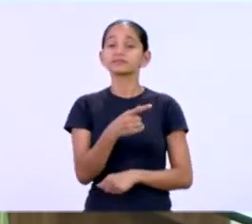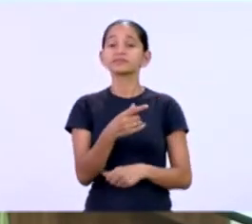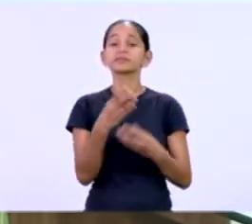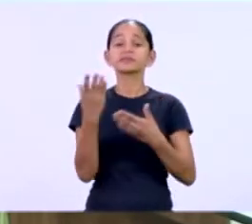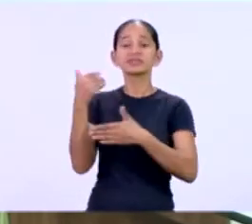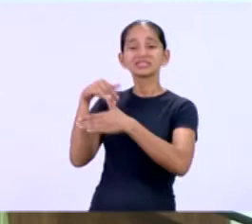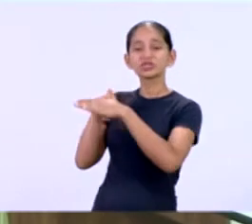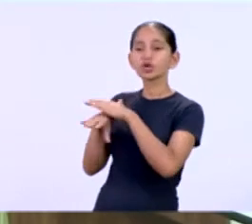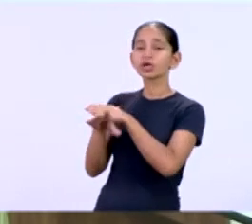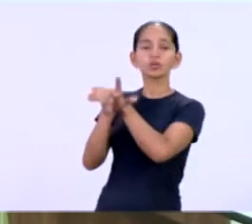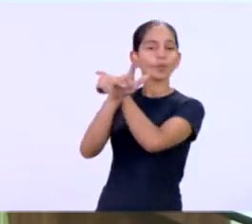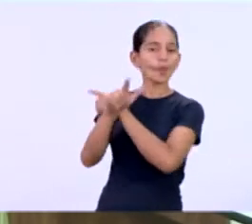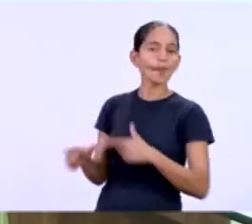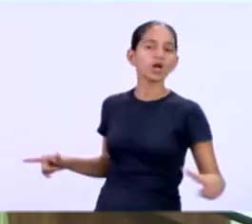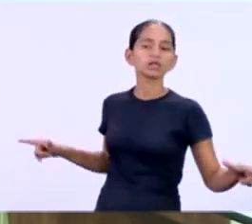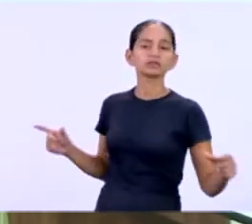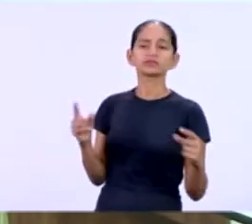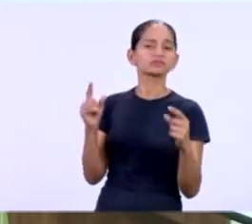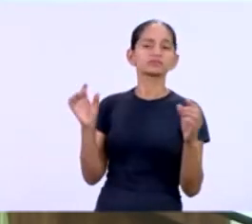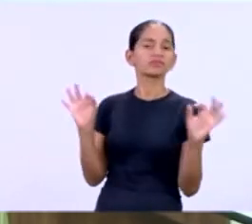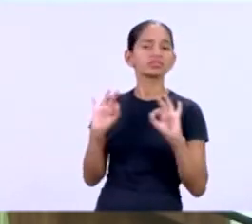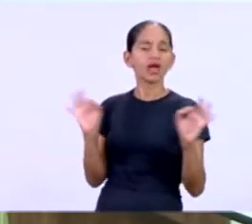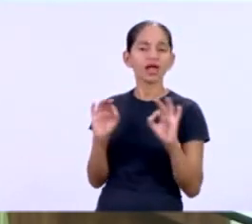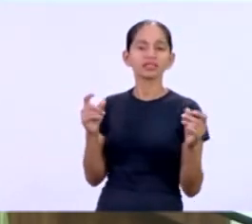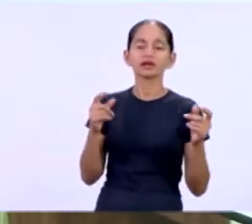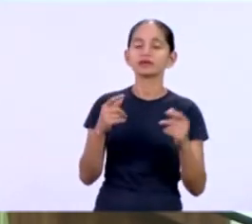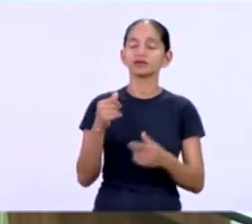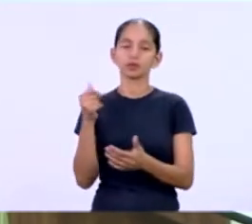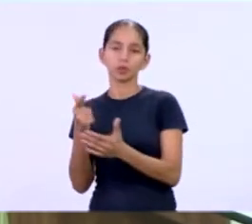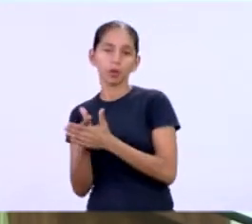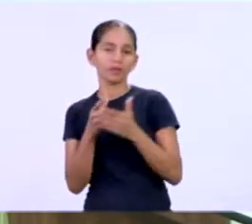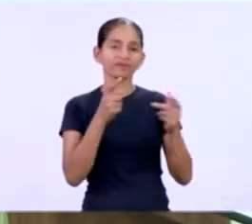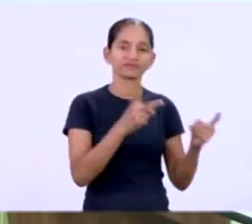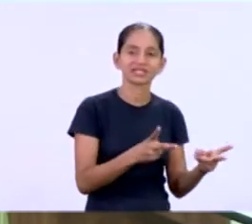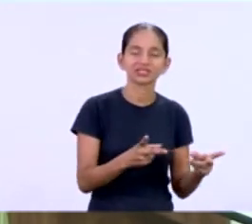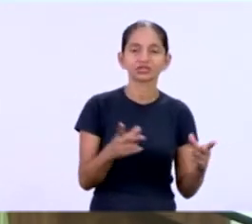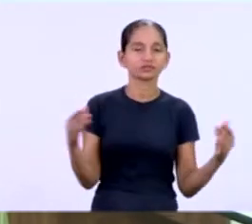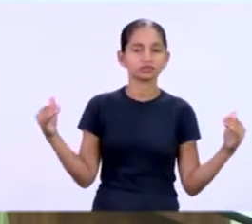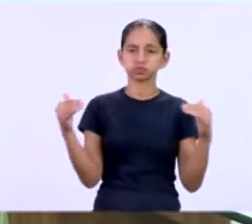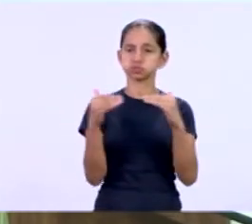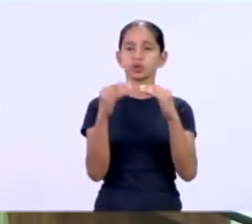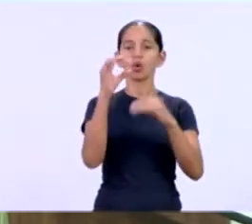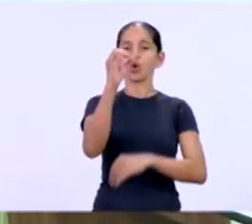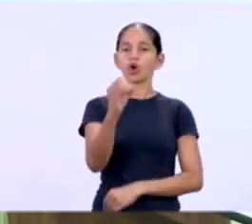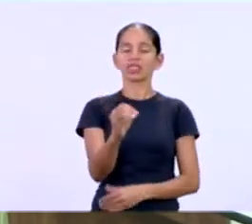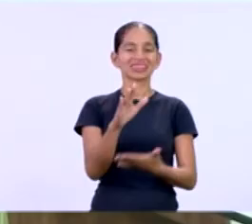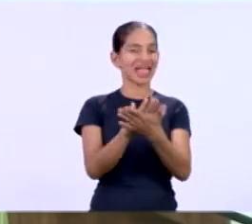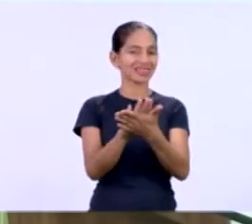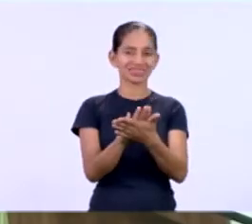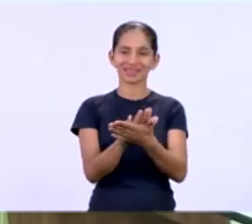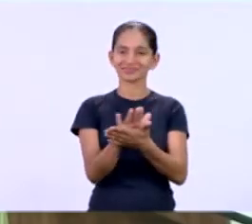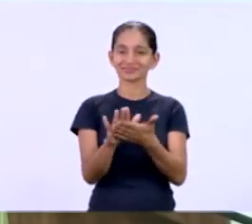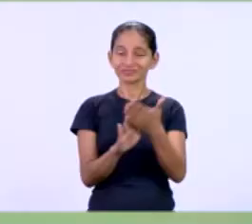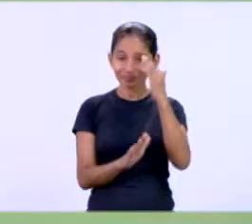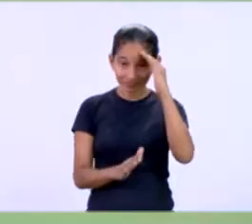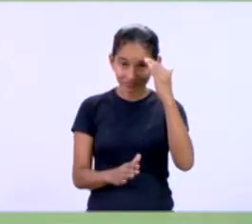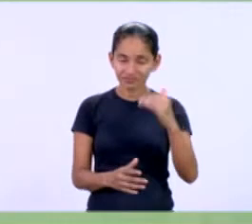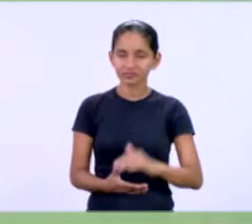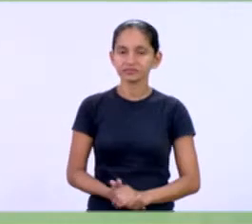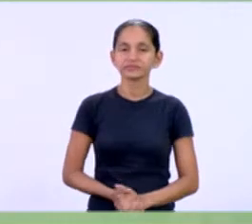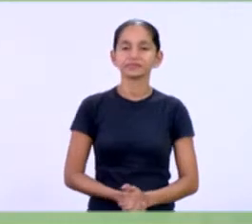estoque zero, ou um estoque muito próximo de zero, para estar minimizando esses custos aí de estocagem, ok? Vamos para